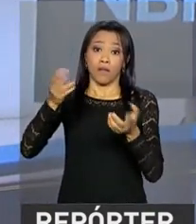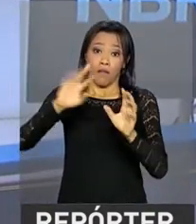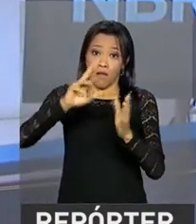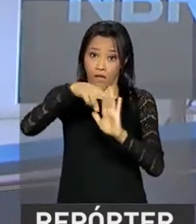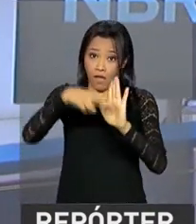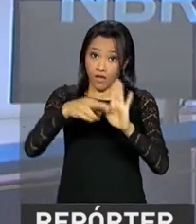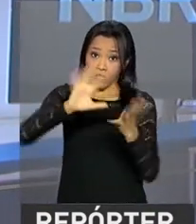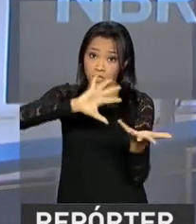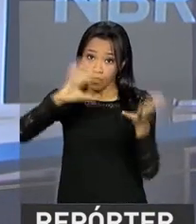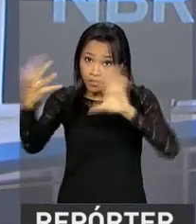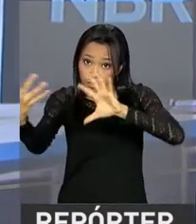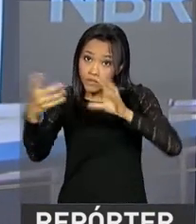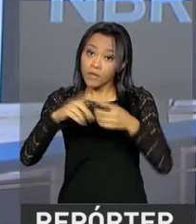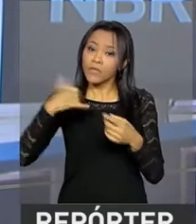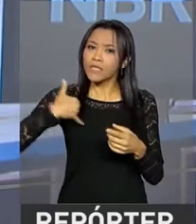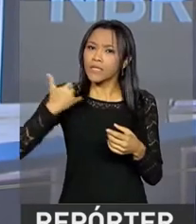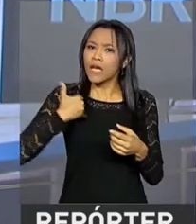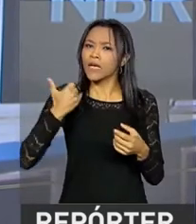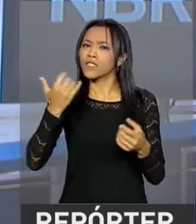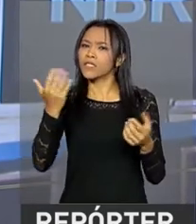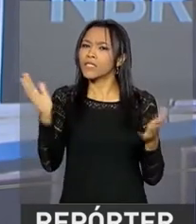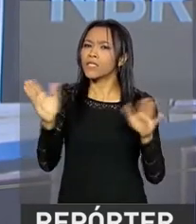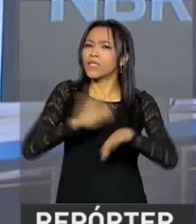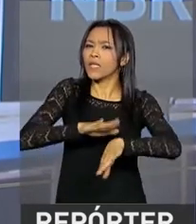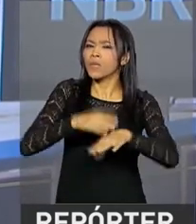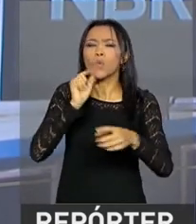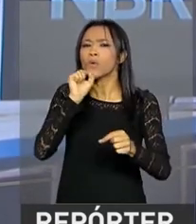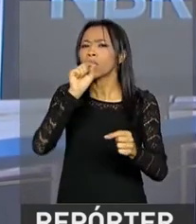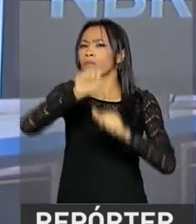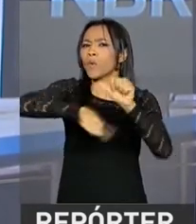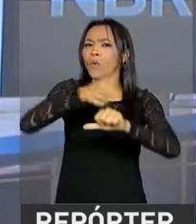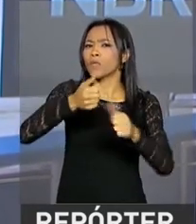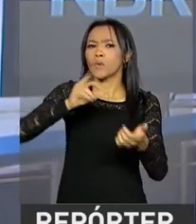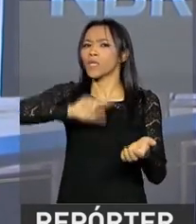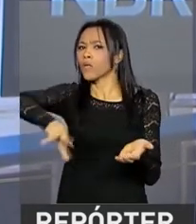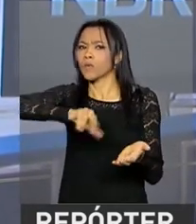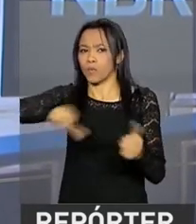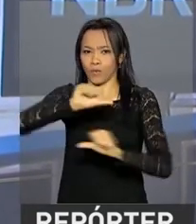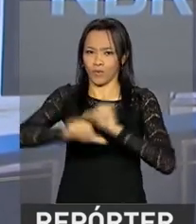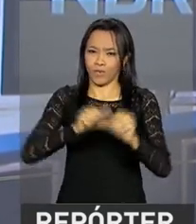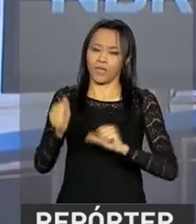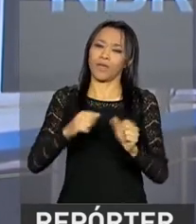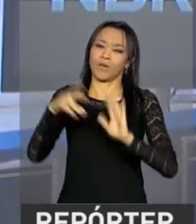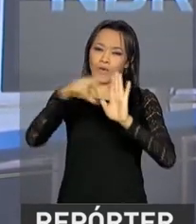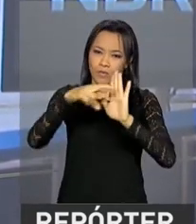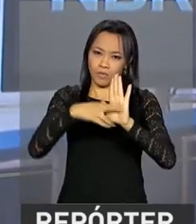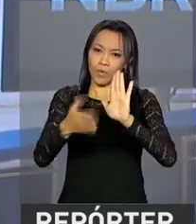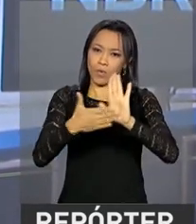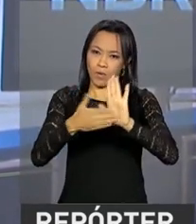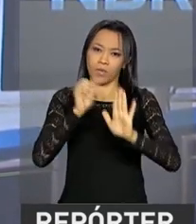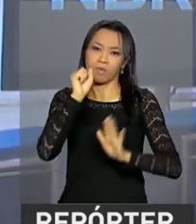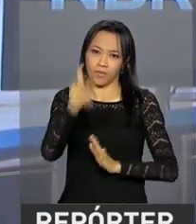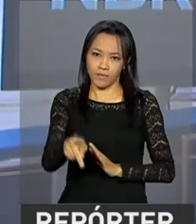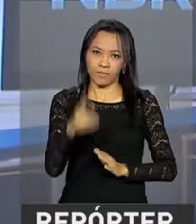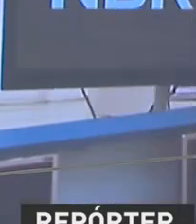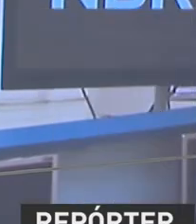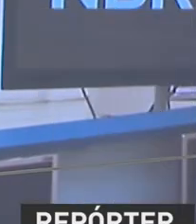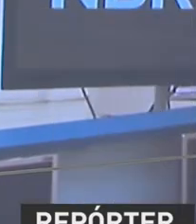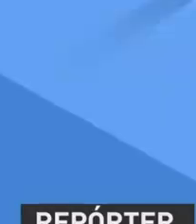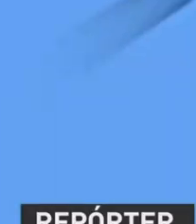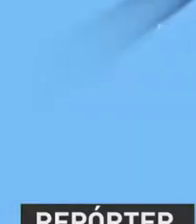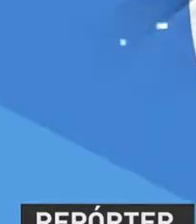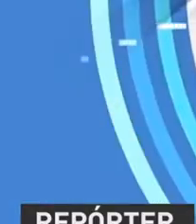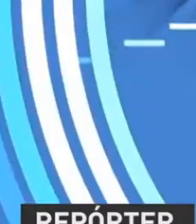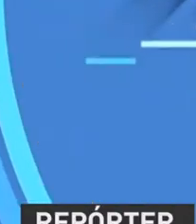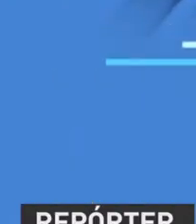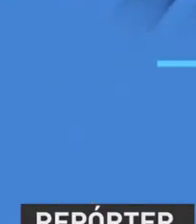contribuição. Entenda agora o que muda e o que não muda com a reforma da Previdência proposta pelo governo.